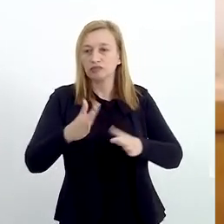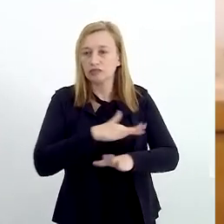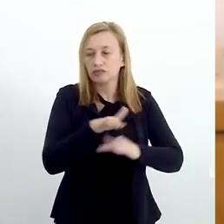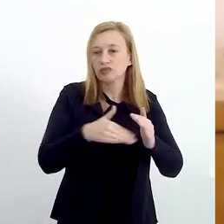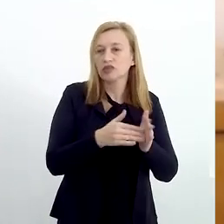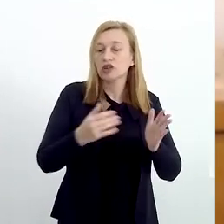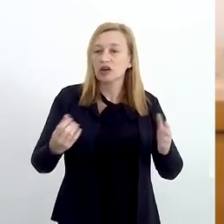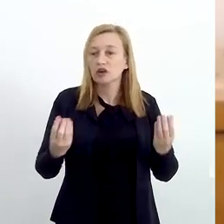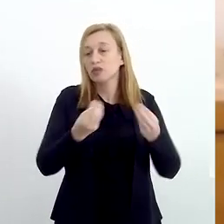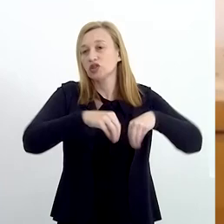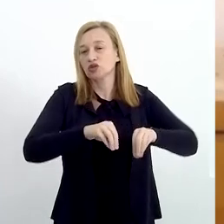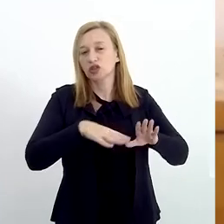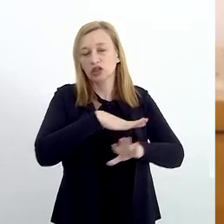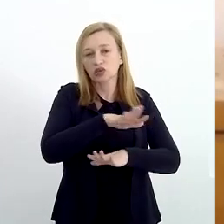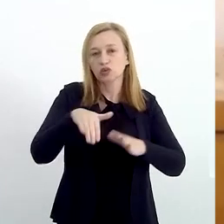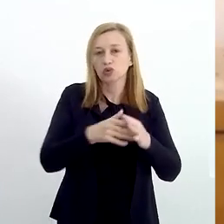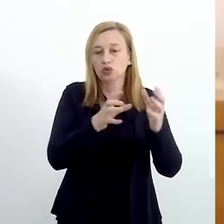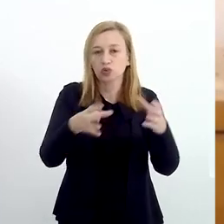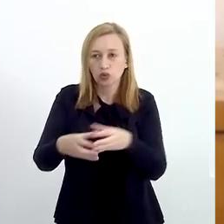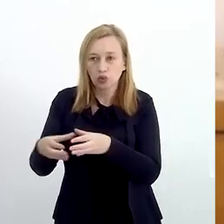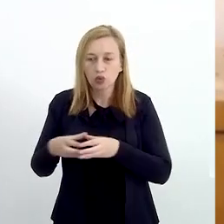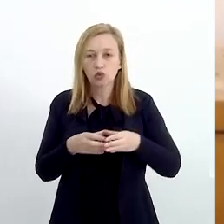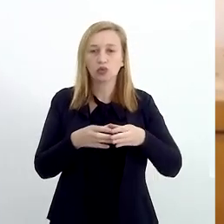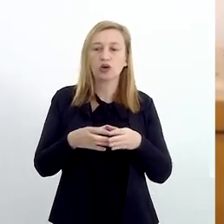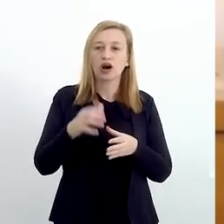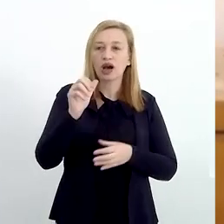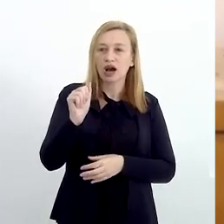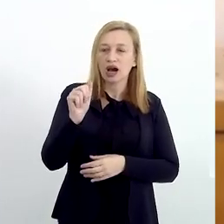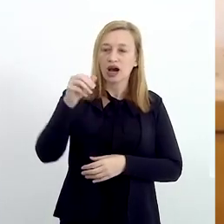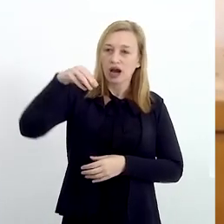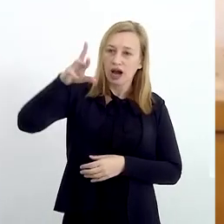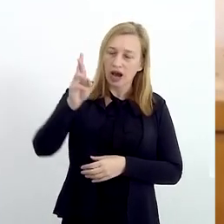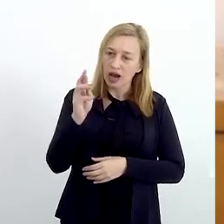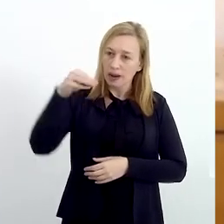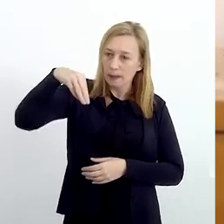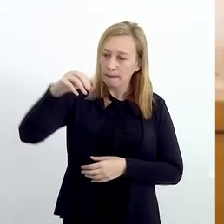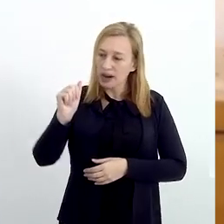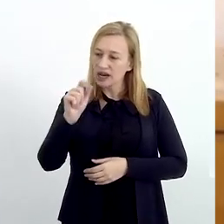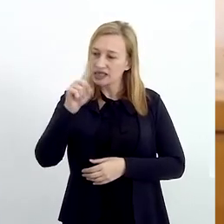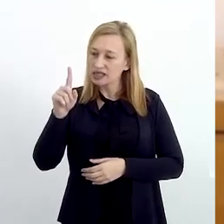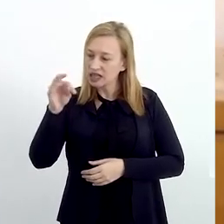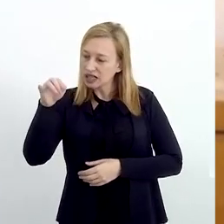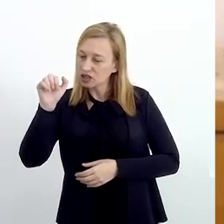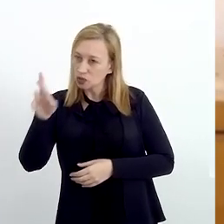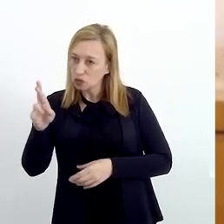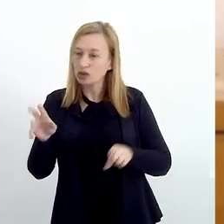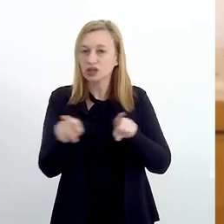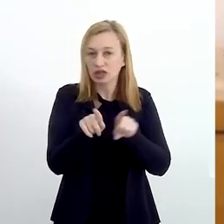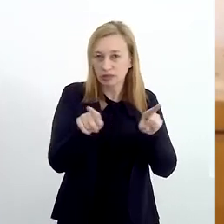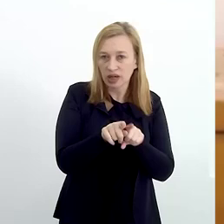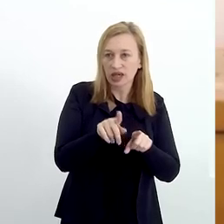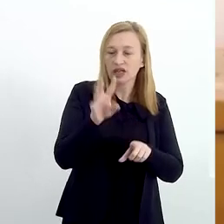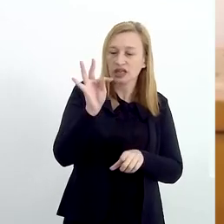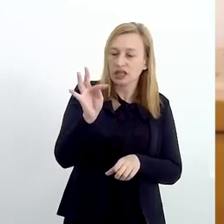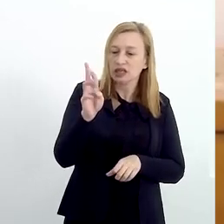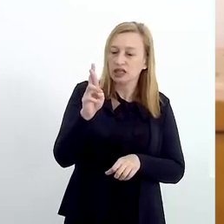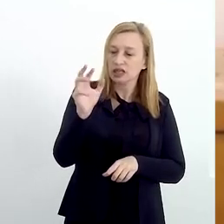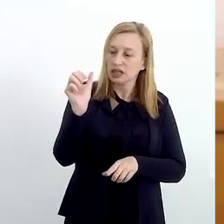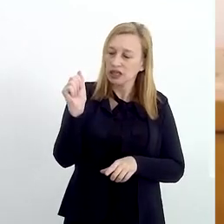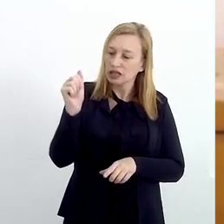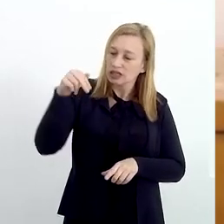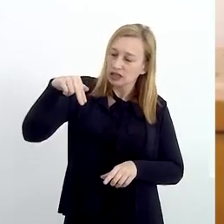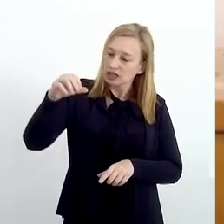inteiro acaba afetando a cadeia inteira o armazenador também fica inseguro o transportador